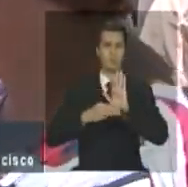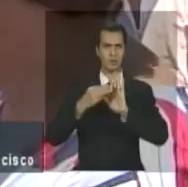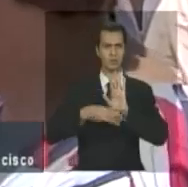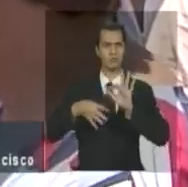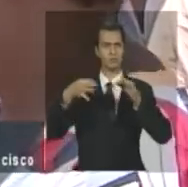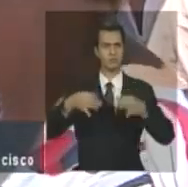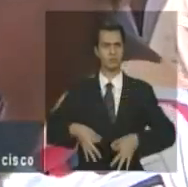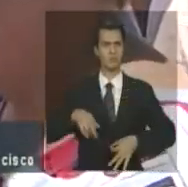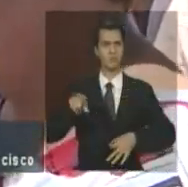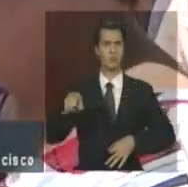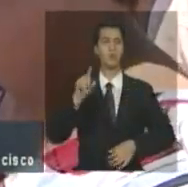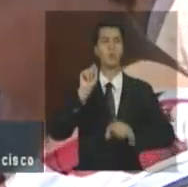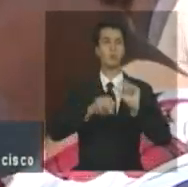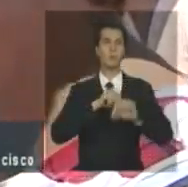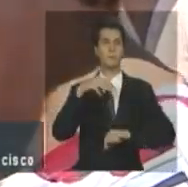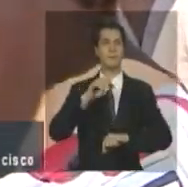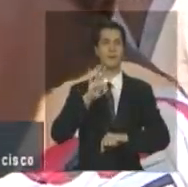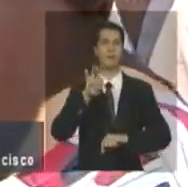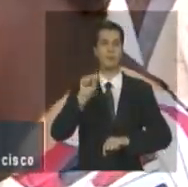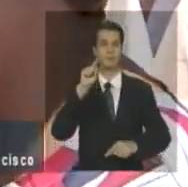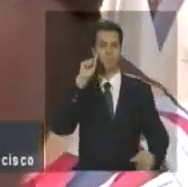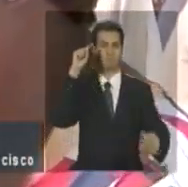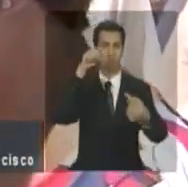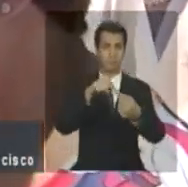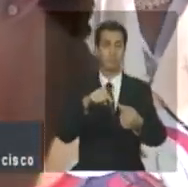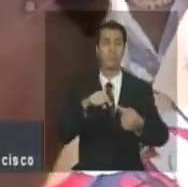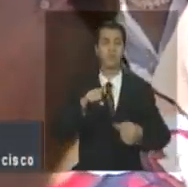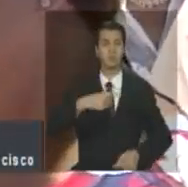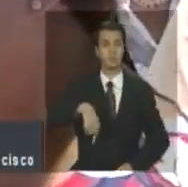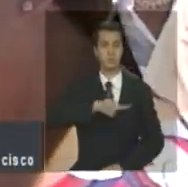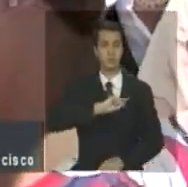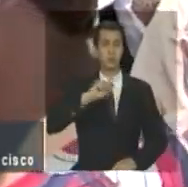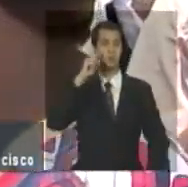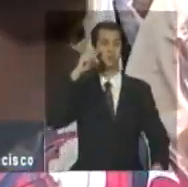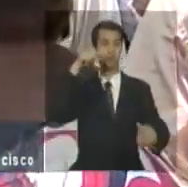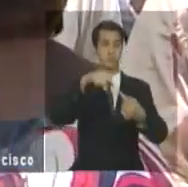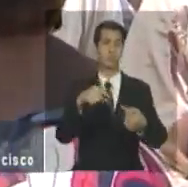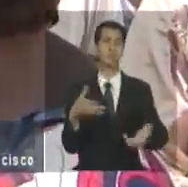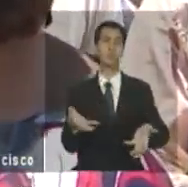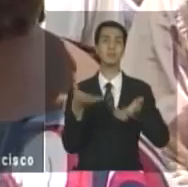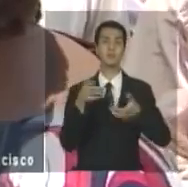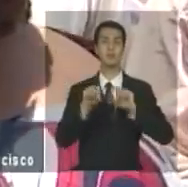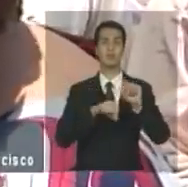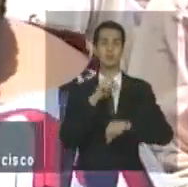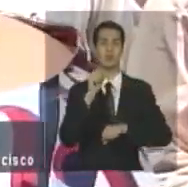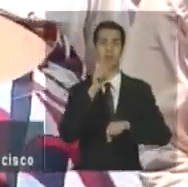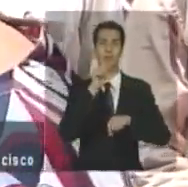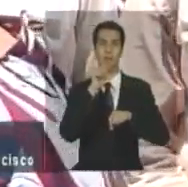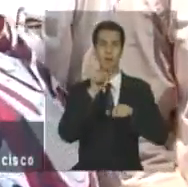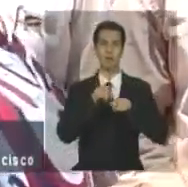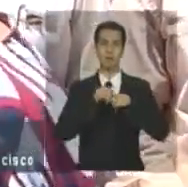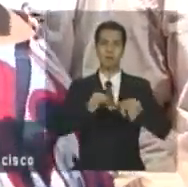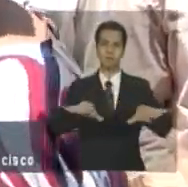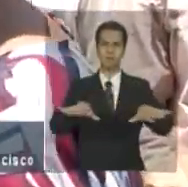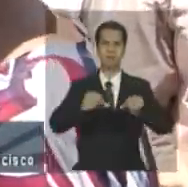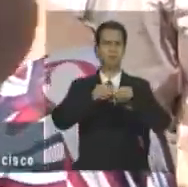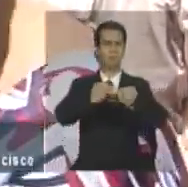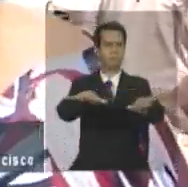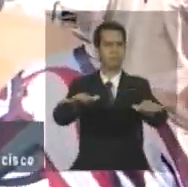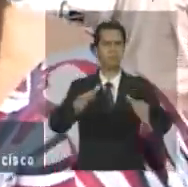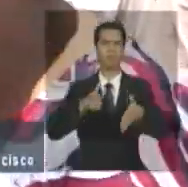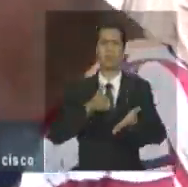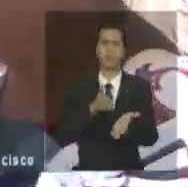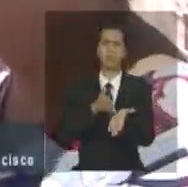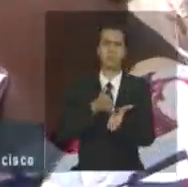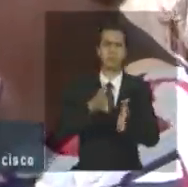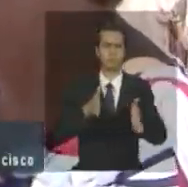eficiente. Ele trabalha por meta. Nossa meta, nós queremos que a água vá chegando, que as pessoas vão vendo a água chegar.